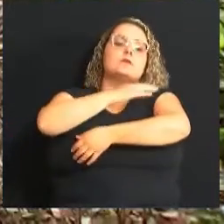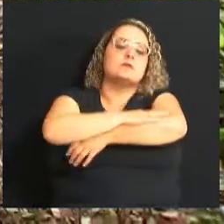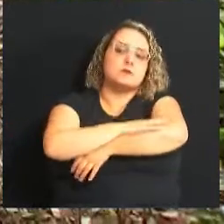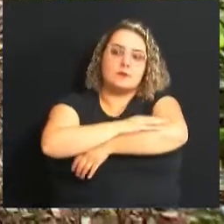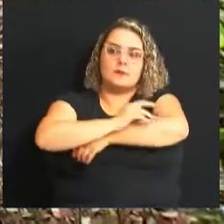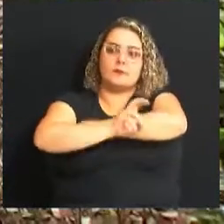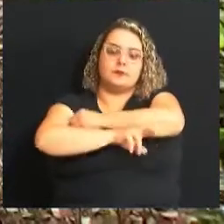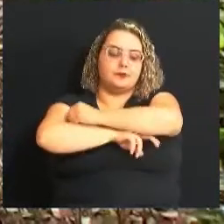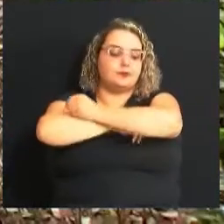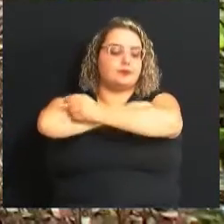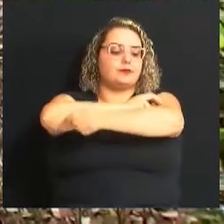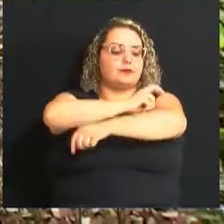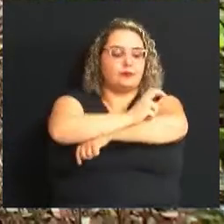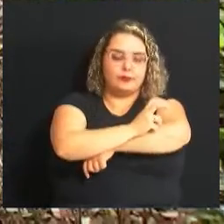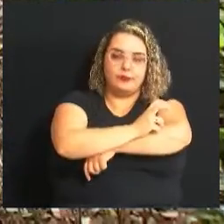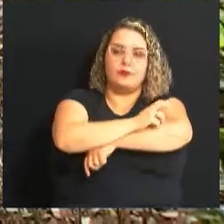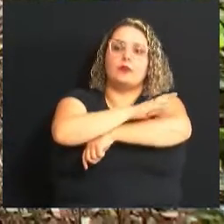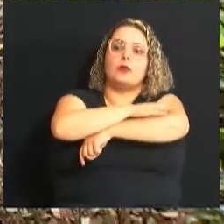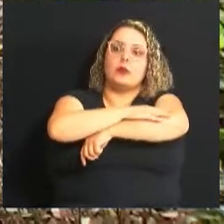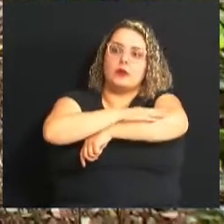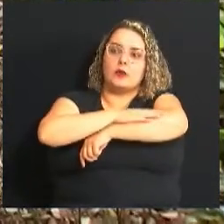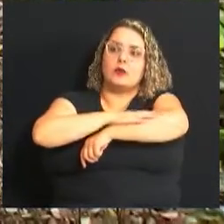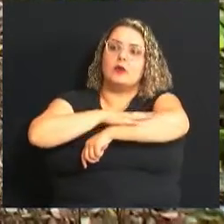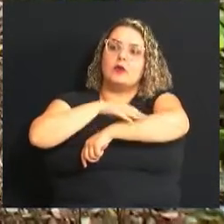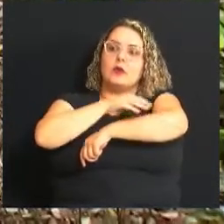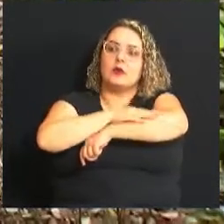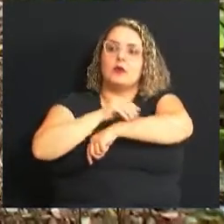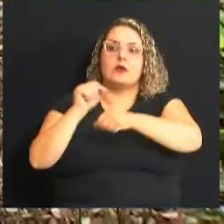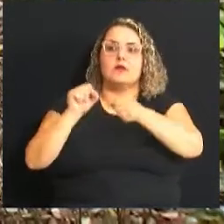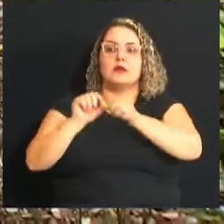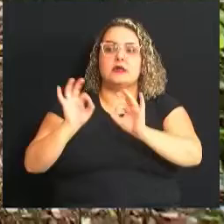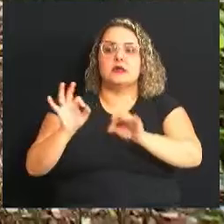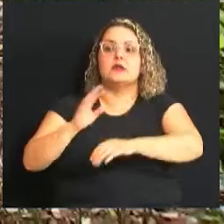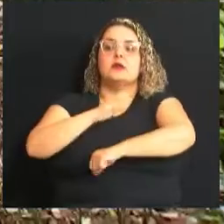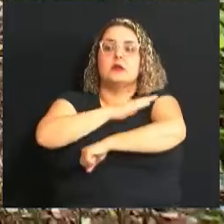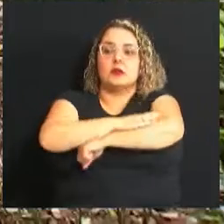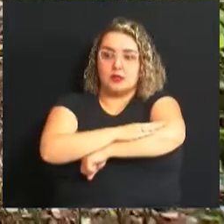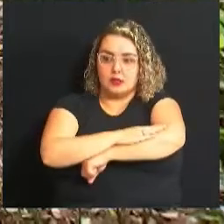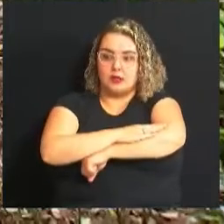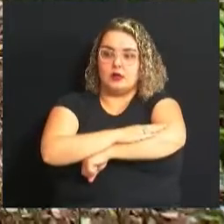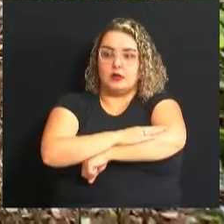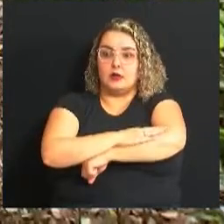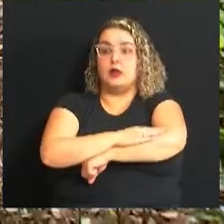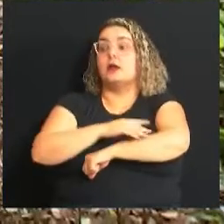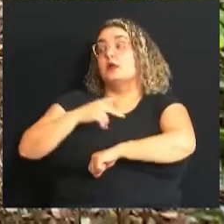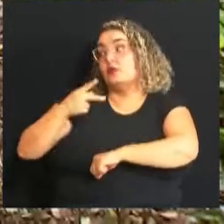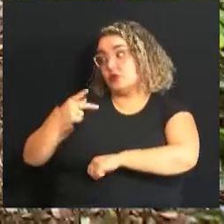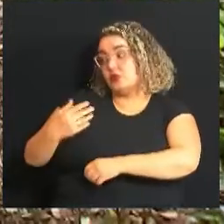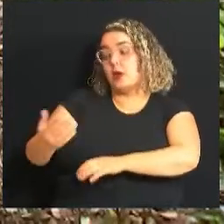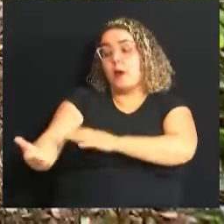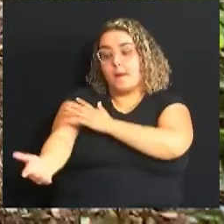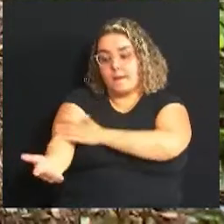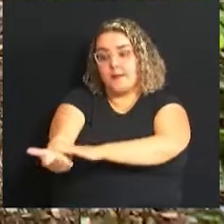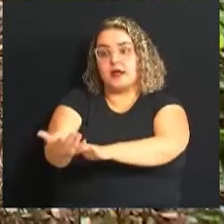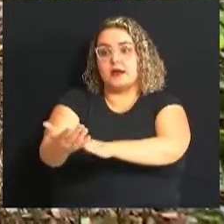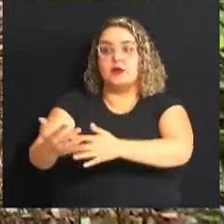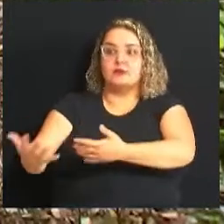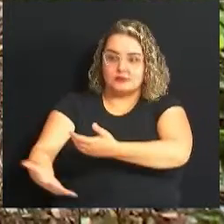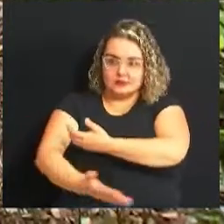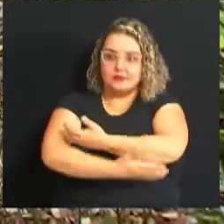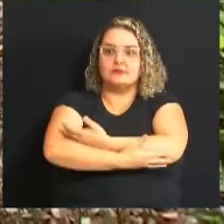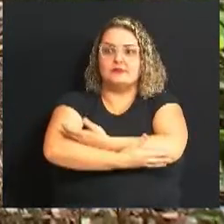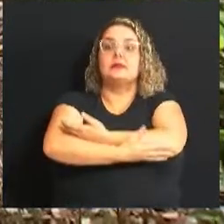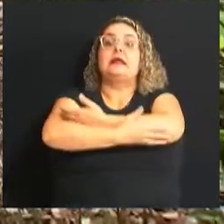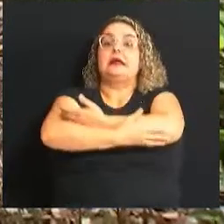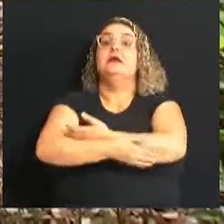braço um tempo, ela se acalmou e eu vi que não ia fazer nada. Ela agora está segura, está no seu braço, eu estou segurando o seu braço, porque cansa,